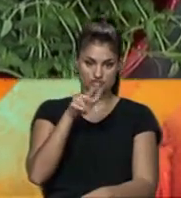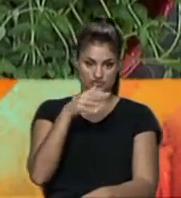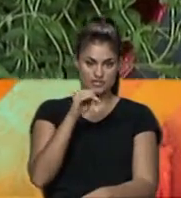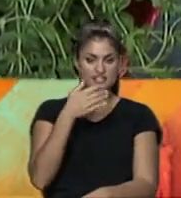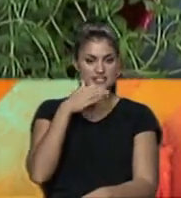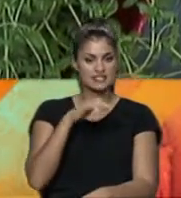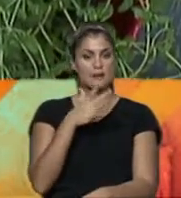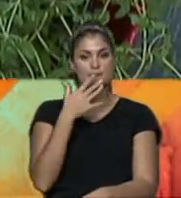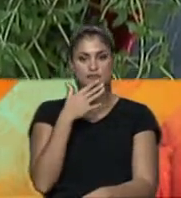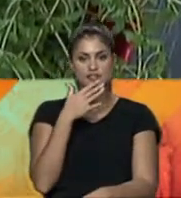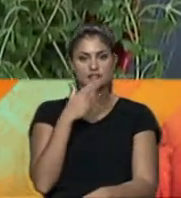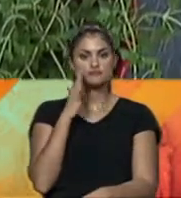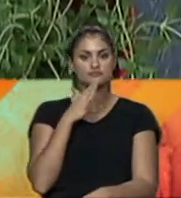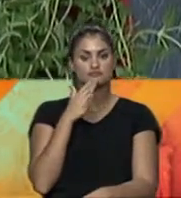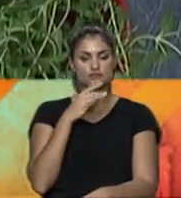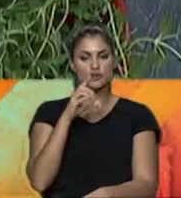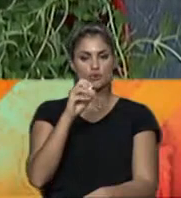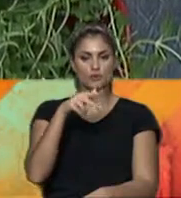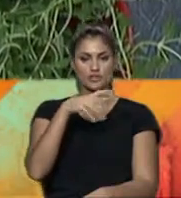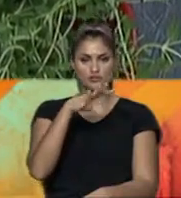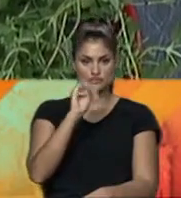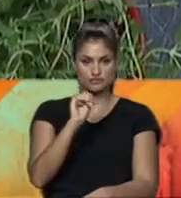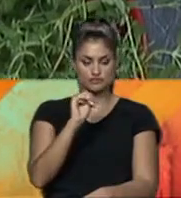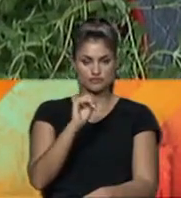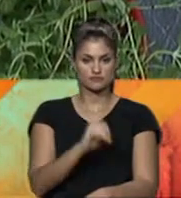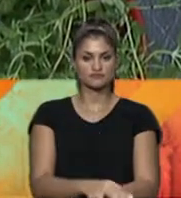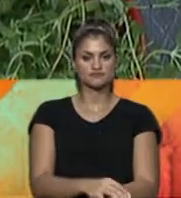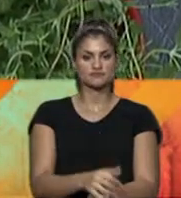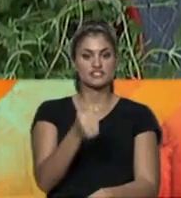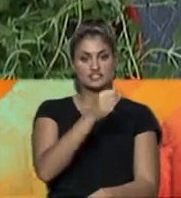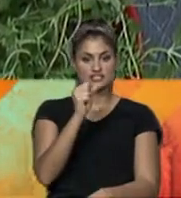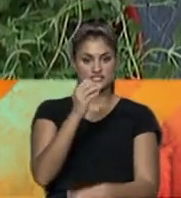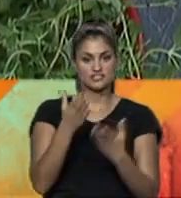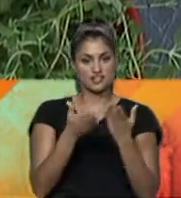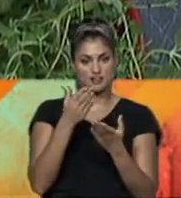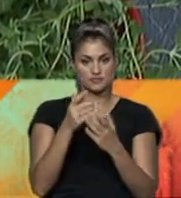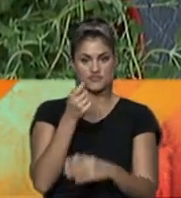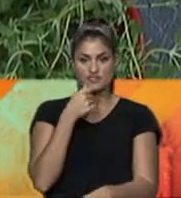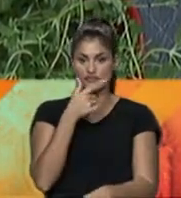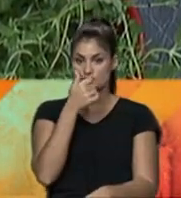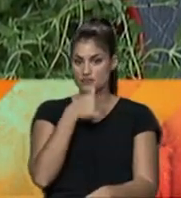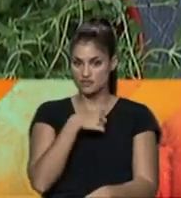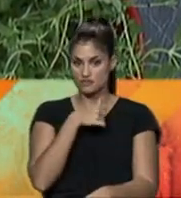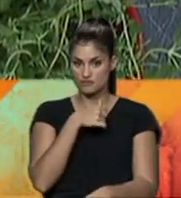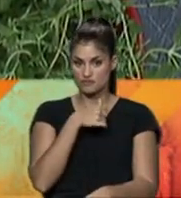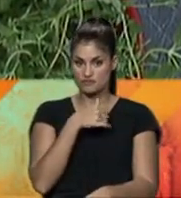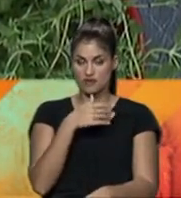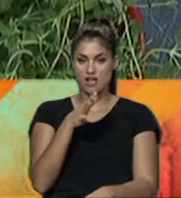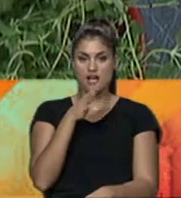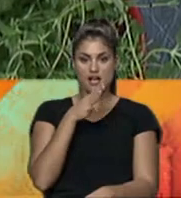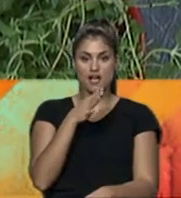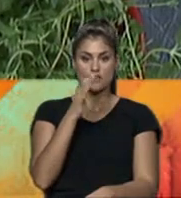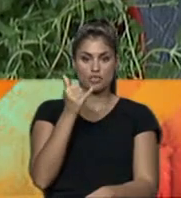a gosto. E coentros frescos. Gosto. Coentros e rabanetes. Cozido de feijão vermelho. 500 gramas de